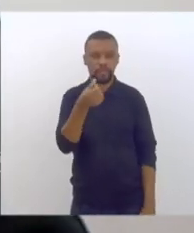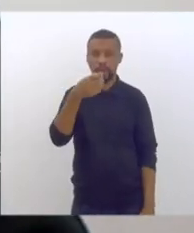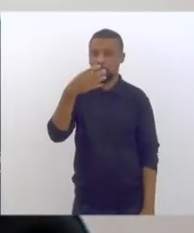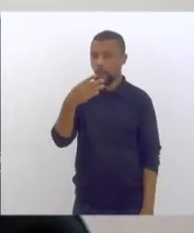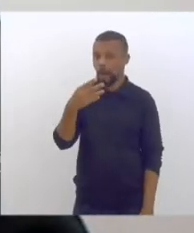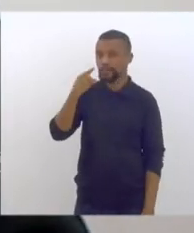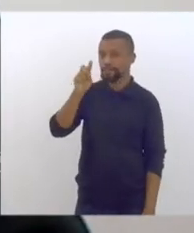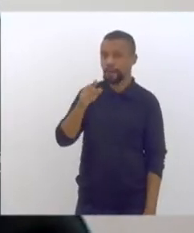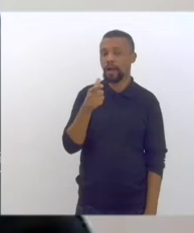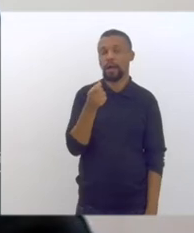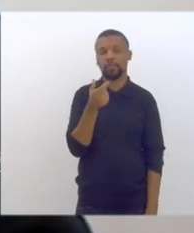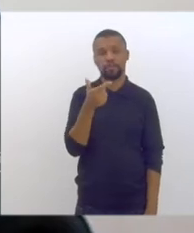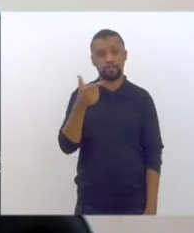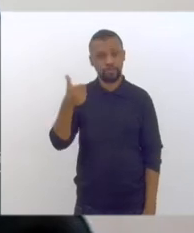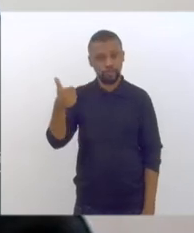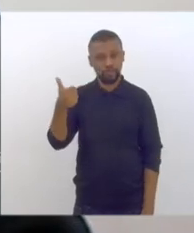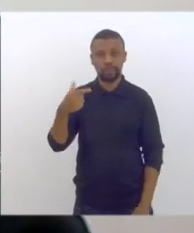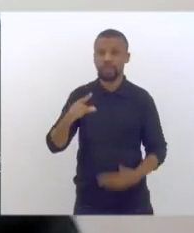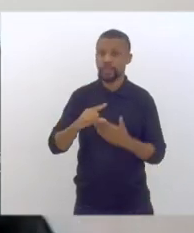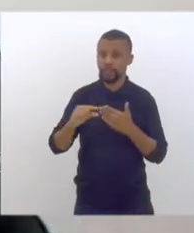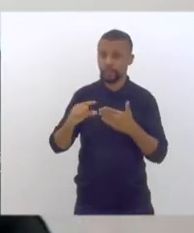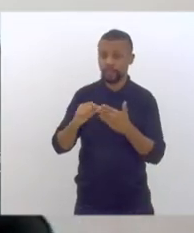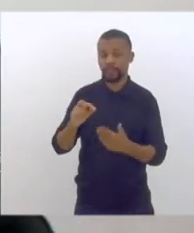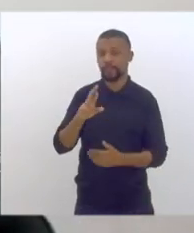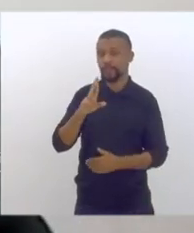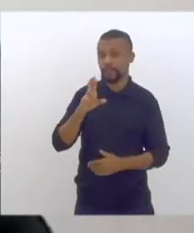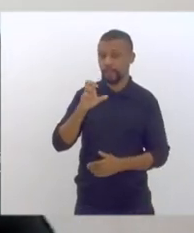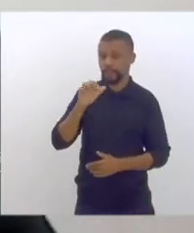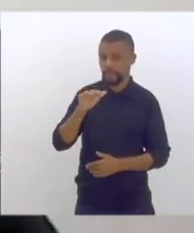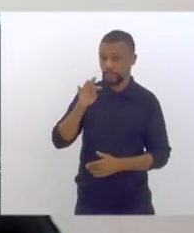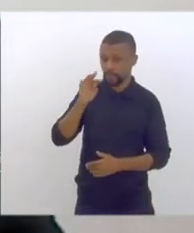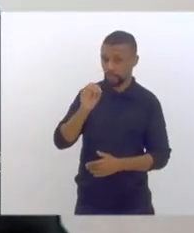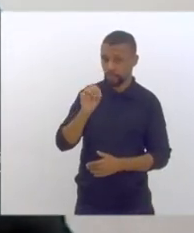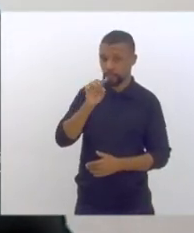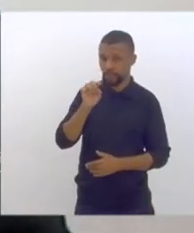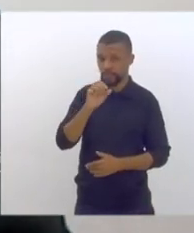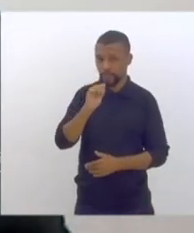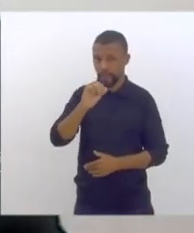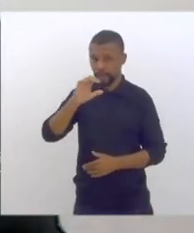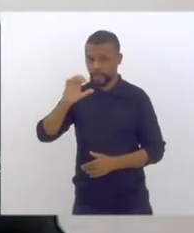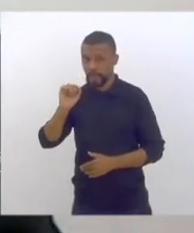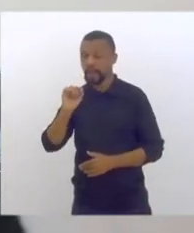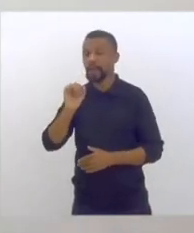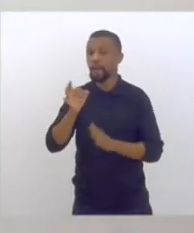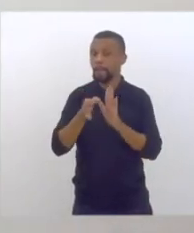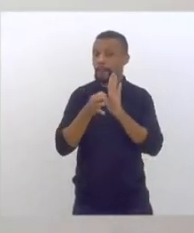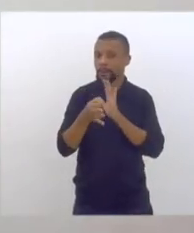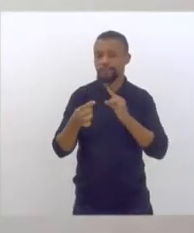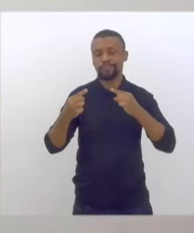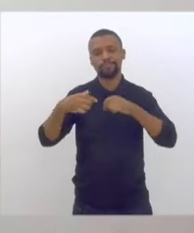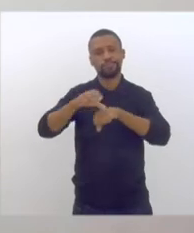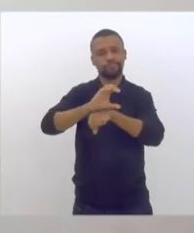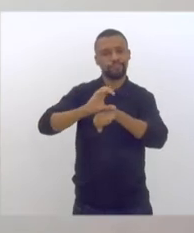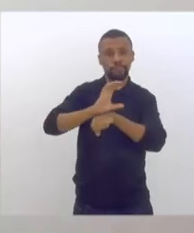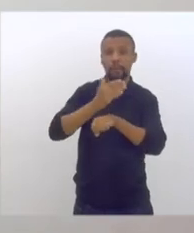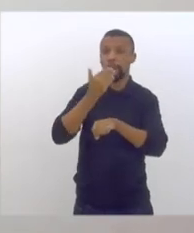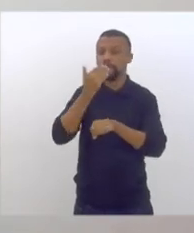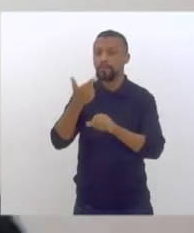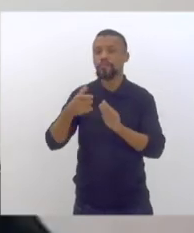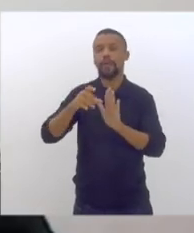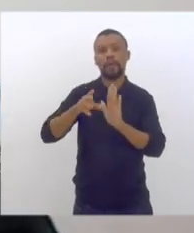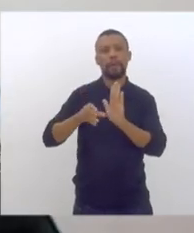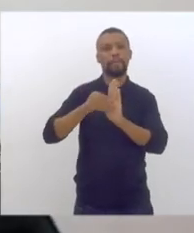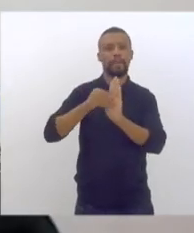3.764 de 2021 Deputado Renato do vaca parecer pela constitucionalidade com emendas e e